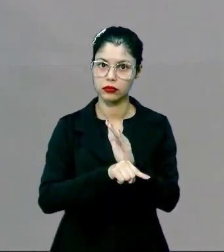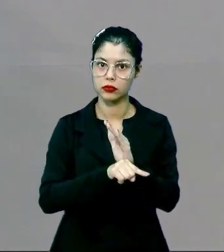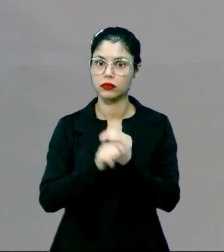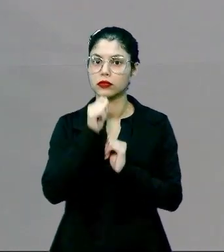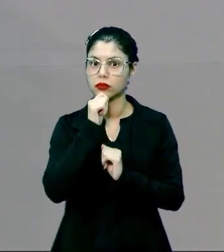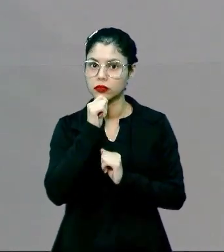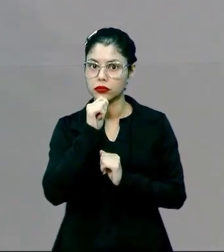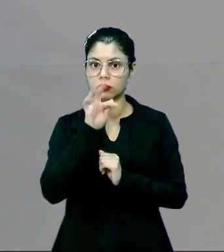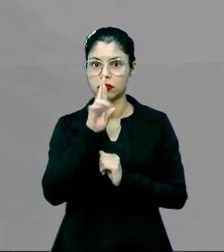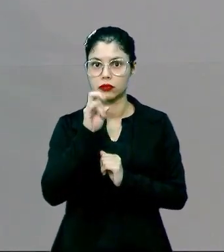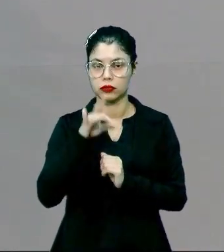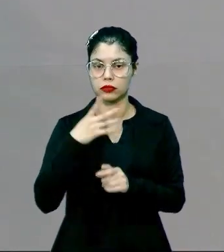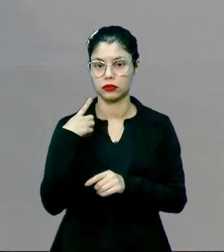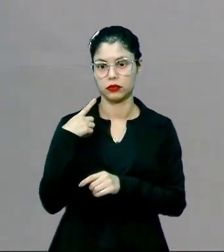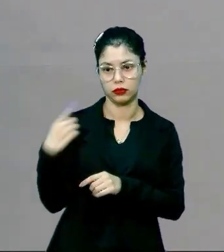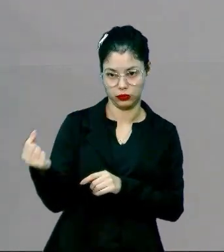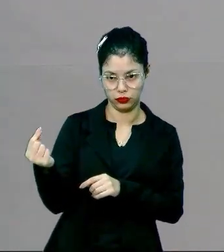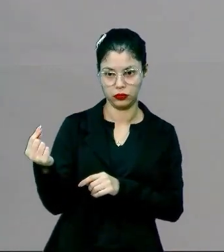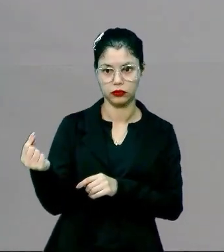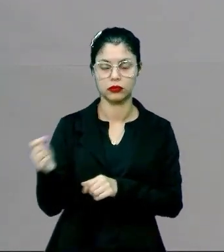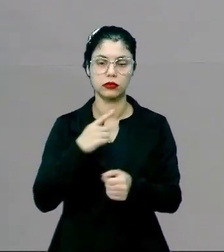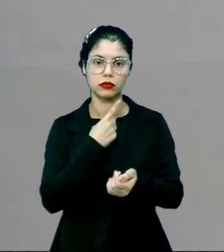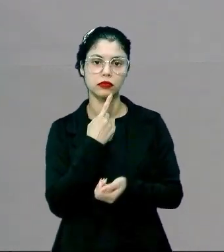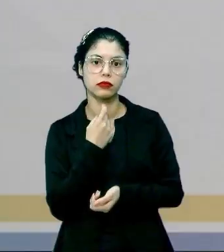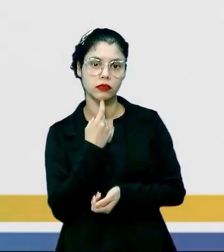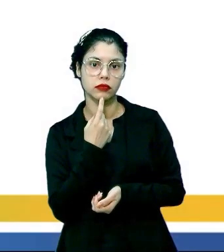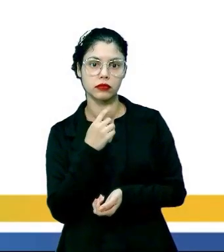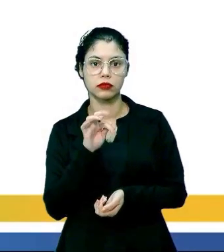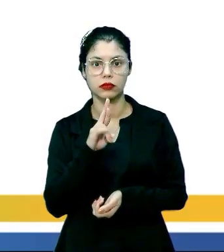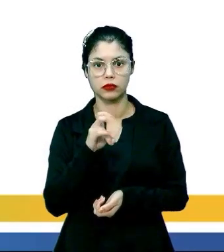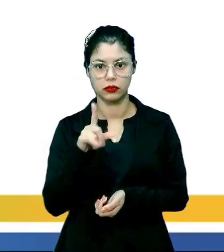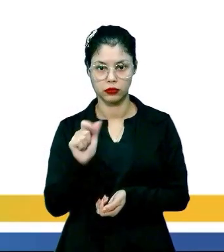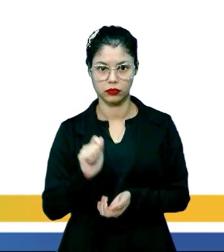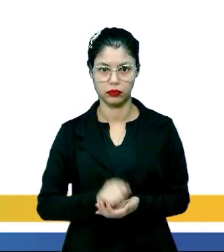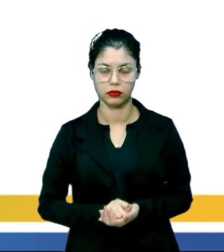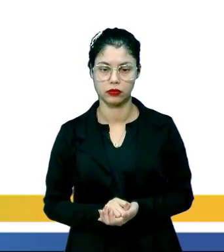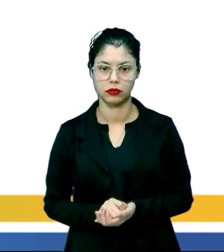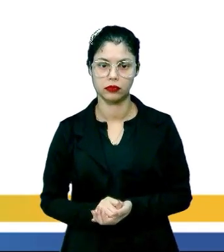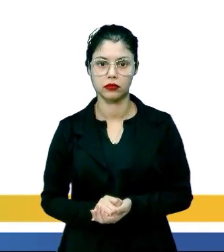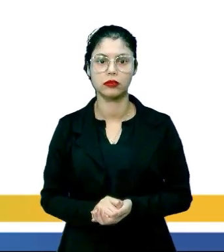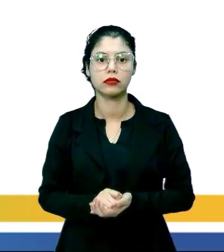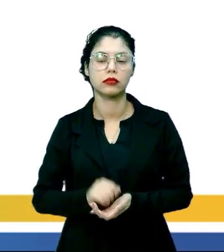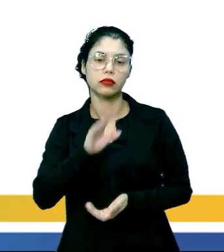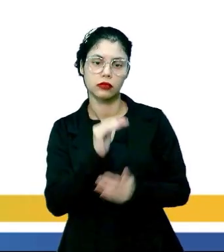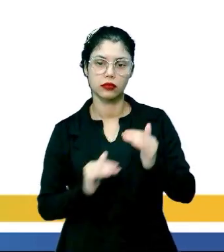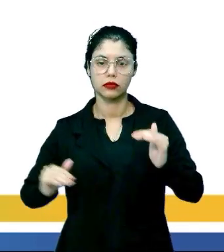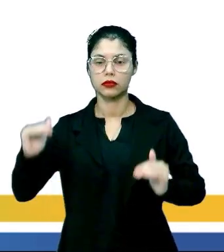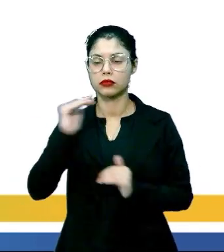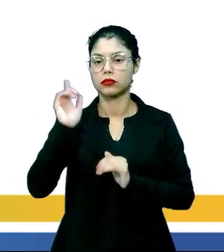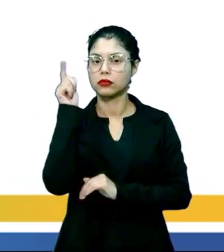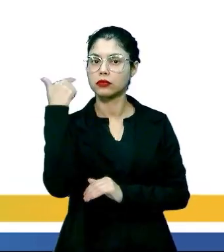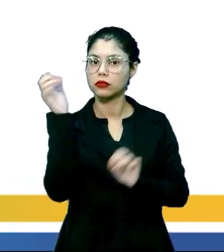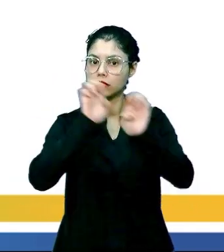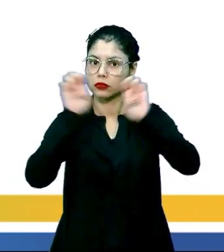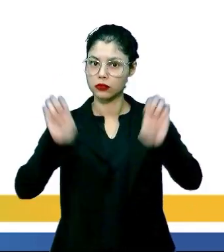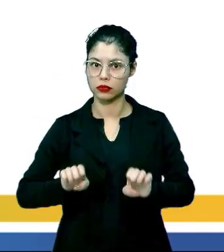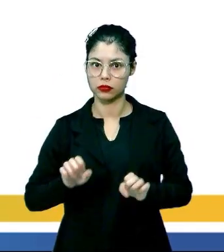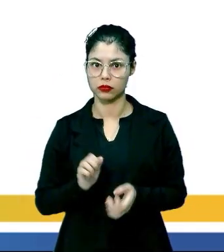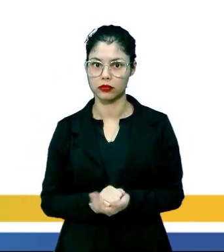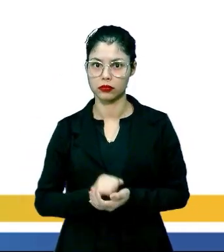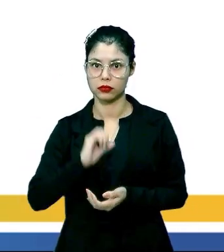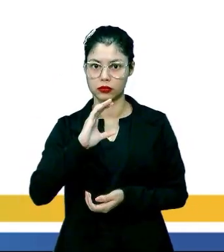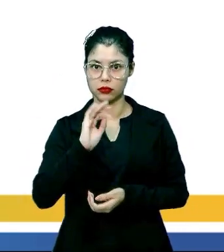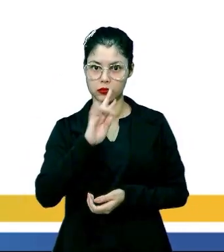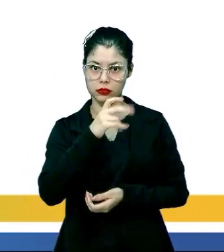artéria renal e sai pela veia renal, tá certo? Então, logo em cima, temos outras estruturas, que é